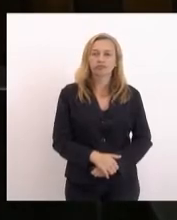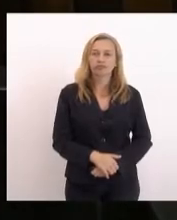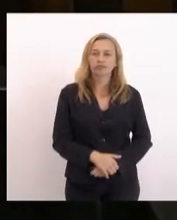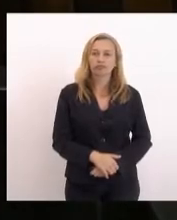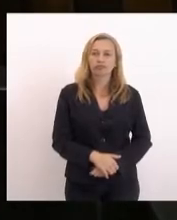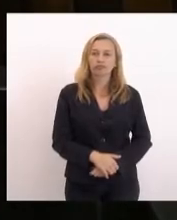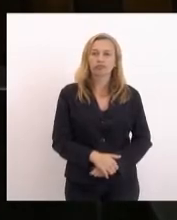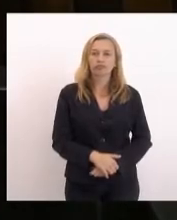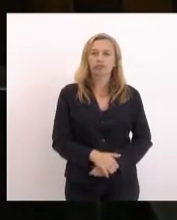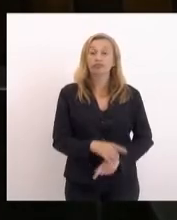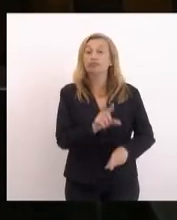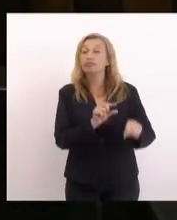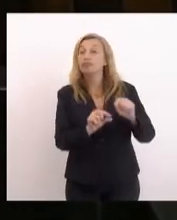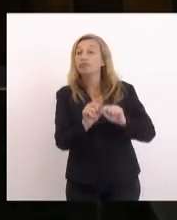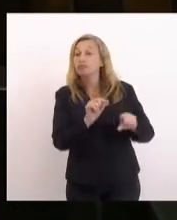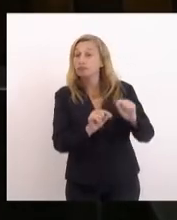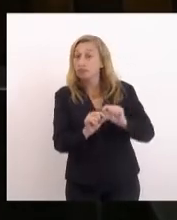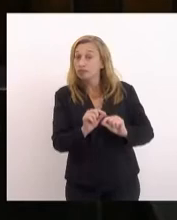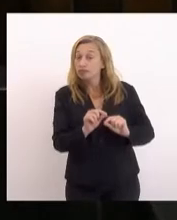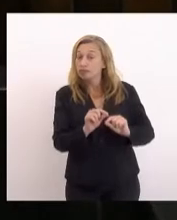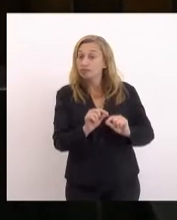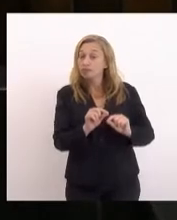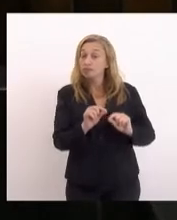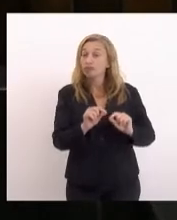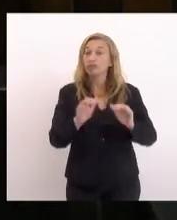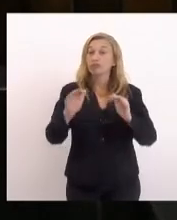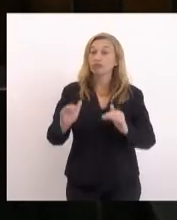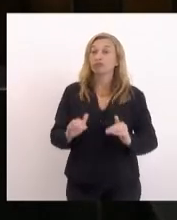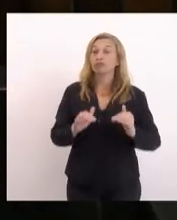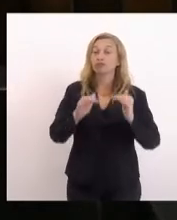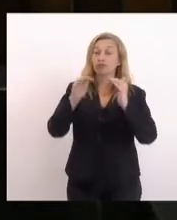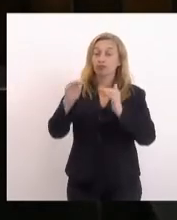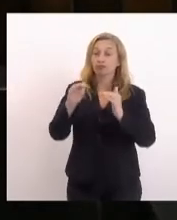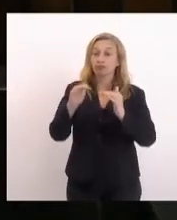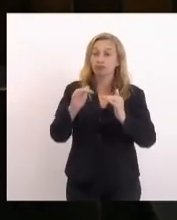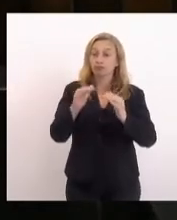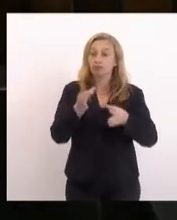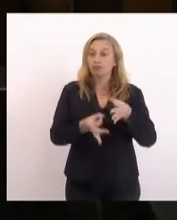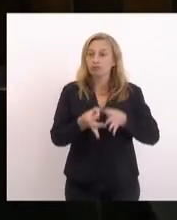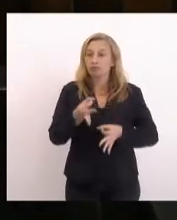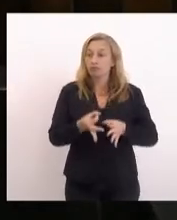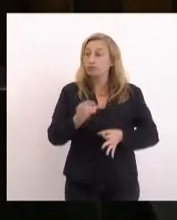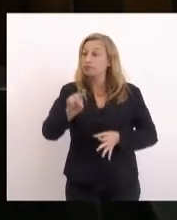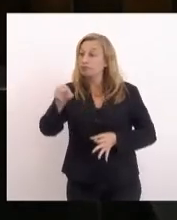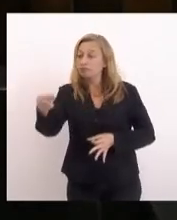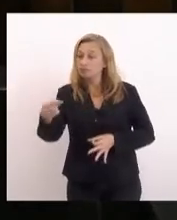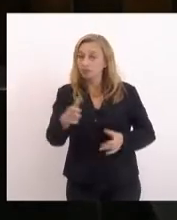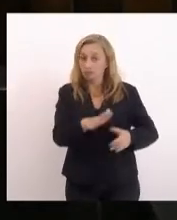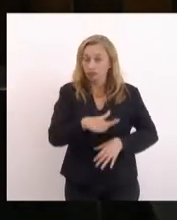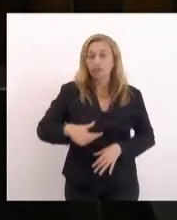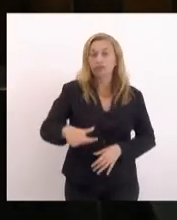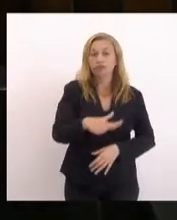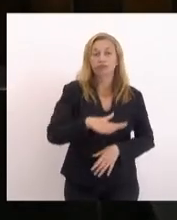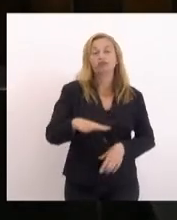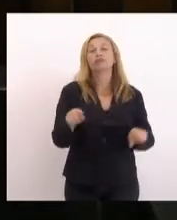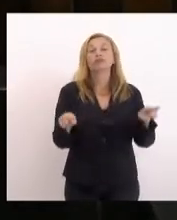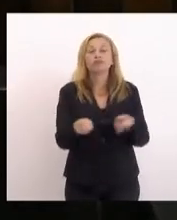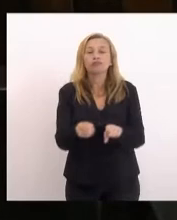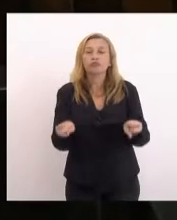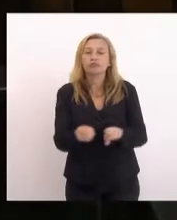das recentes decisões do Supremo, de outras instâncias judiciais e